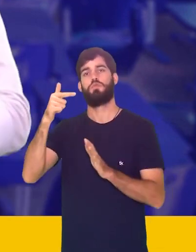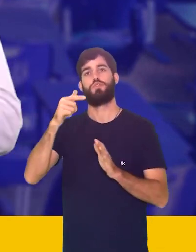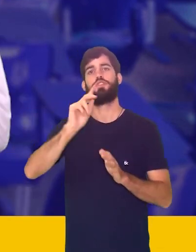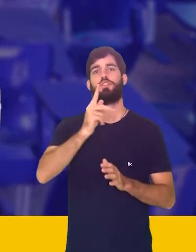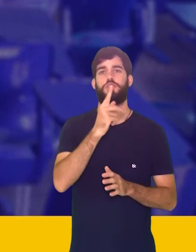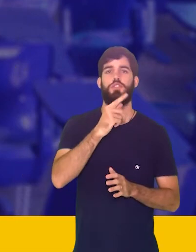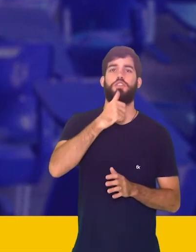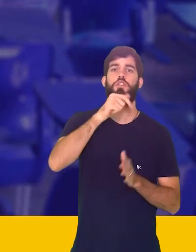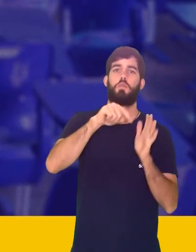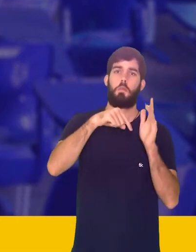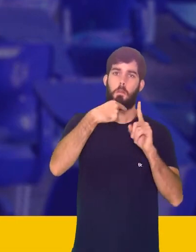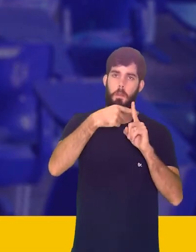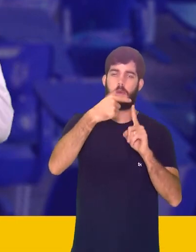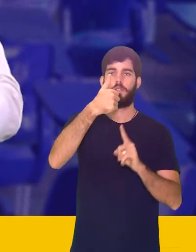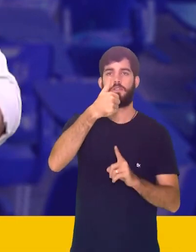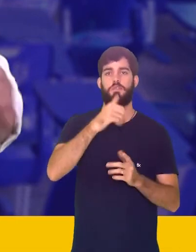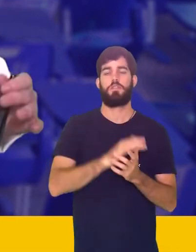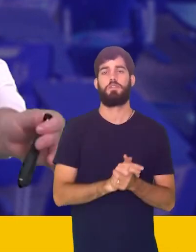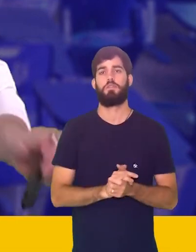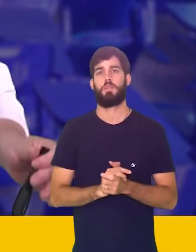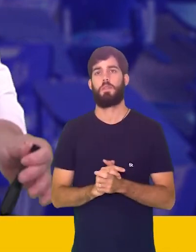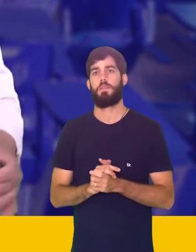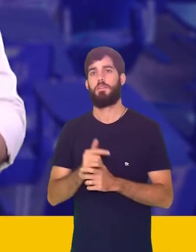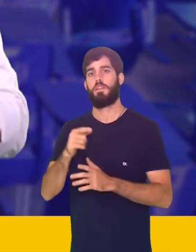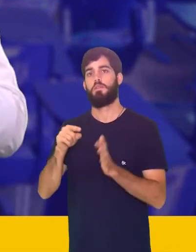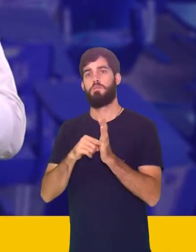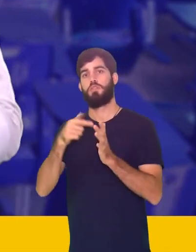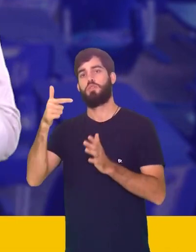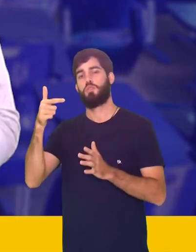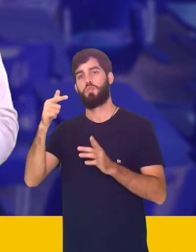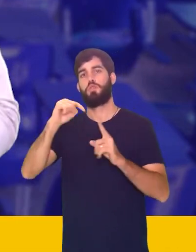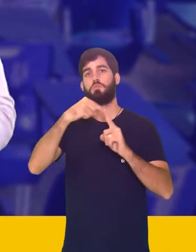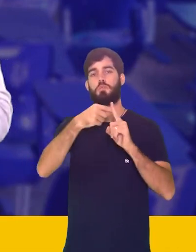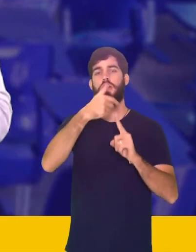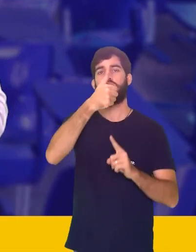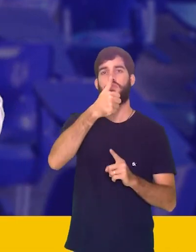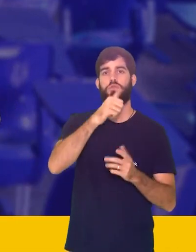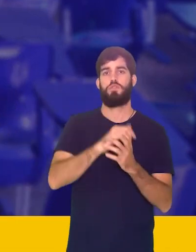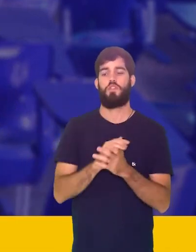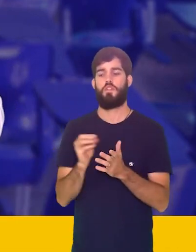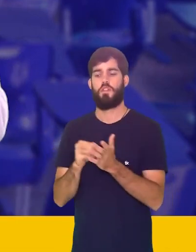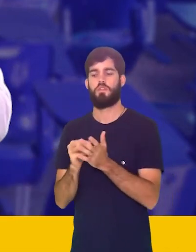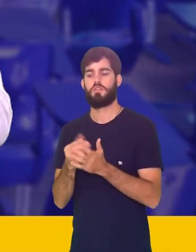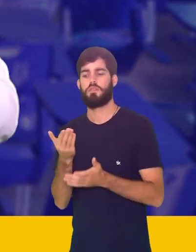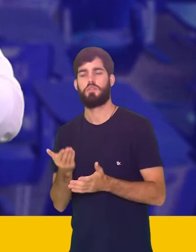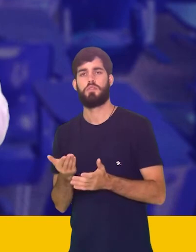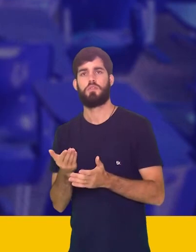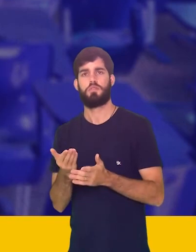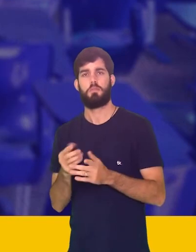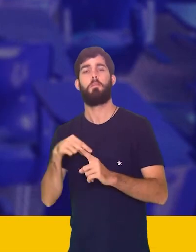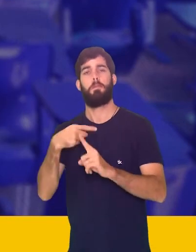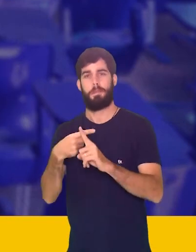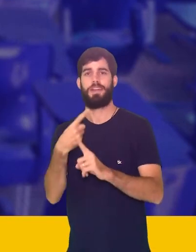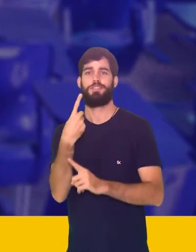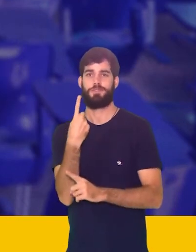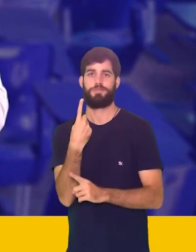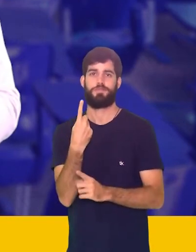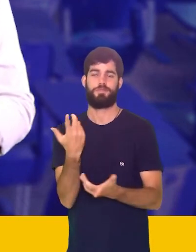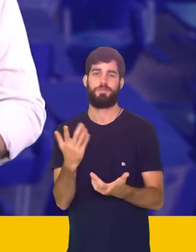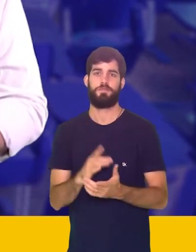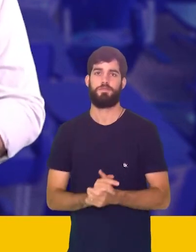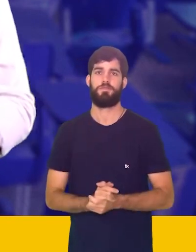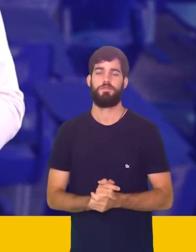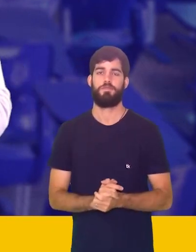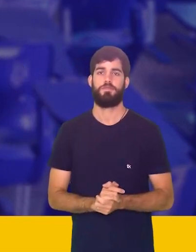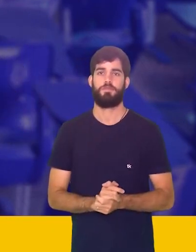1, menos 2, mais 1. Quanto é no meio para poder dar 0? Mais 1. Então, vocês estão vendo